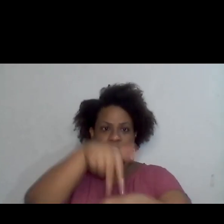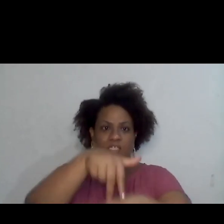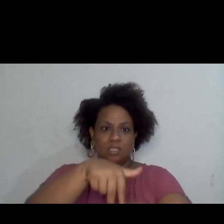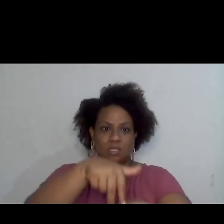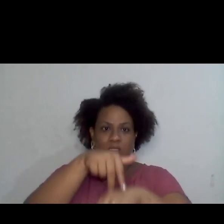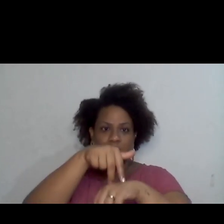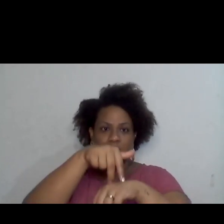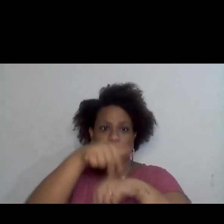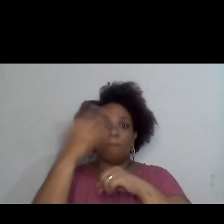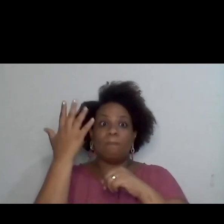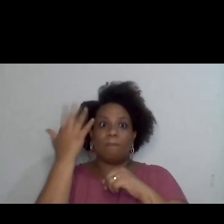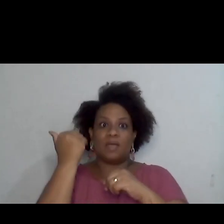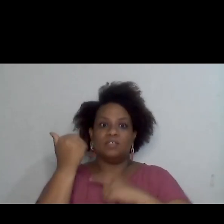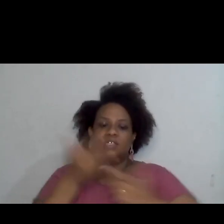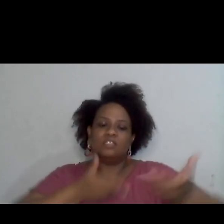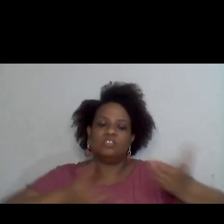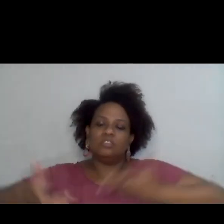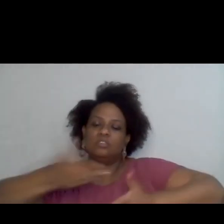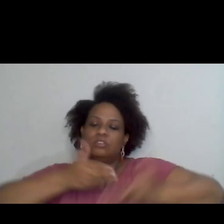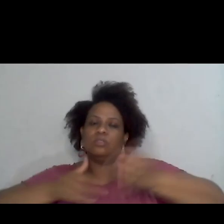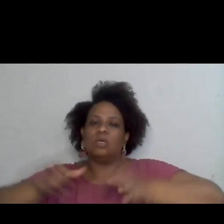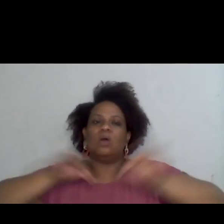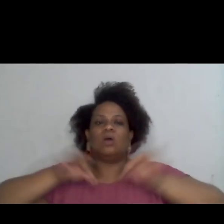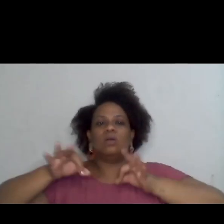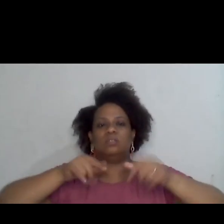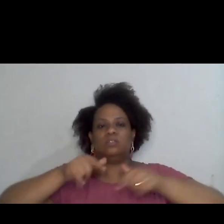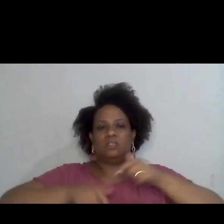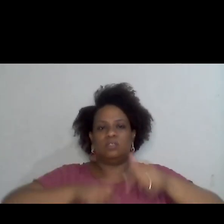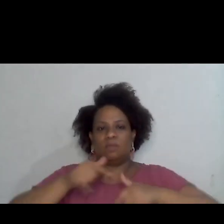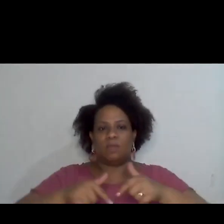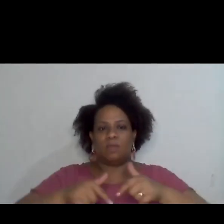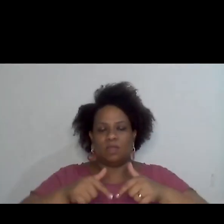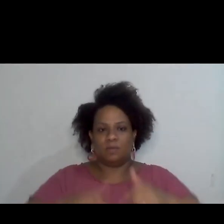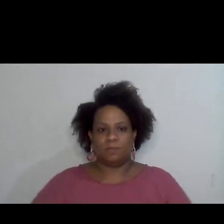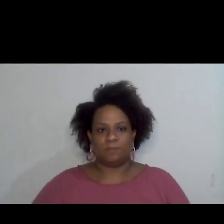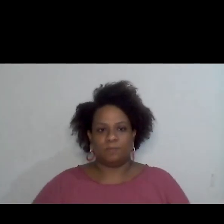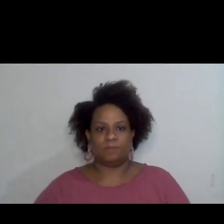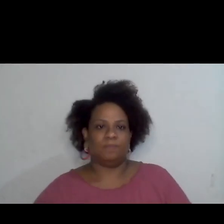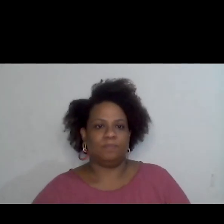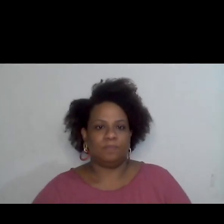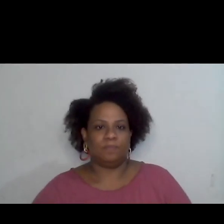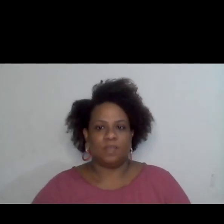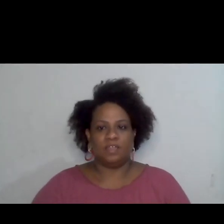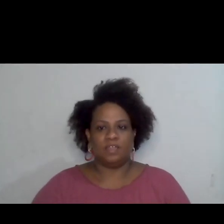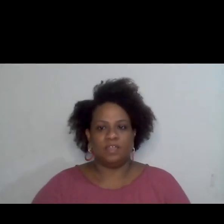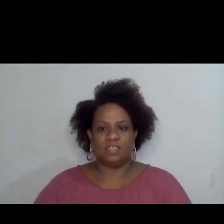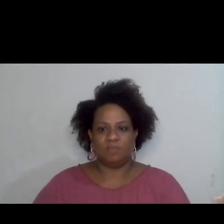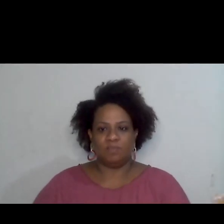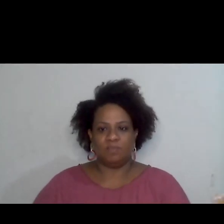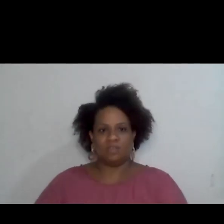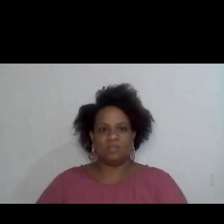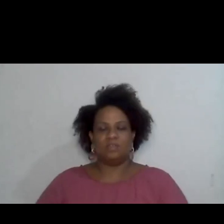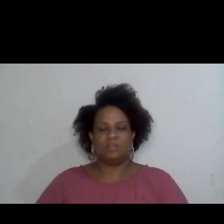forma de organizar e fazer acontece dessa forma. Em relação ao Fundo de Cultura, acho que os